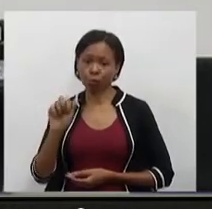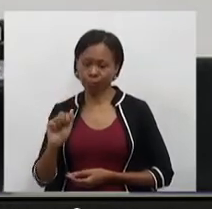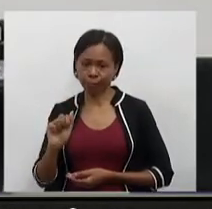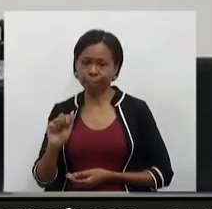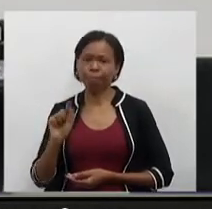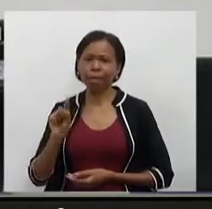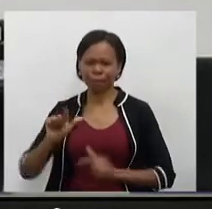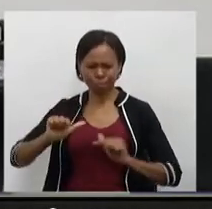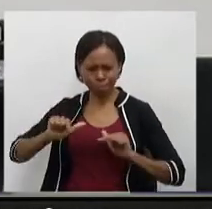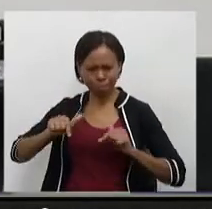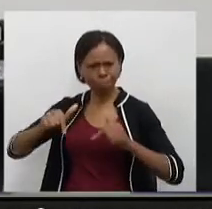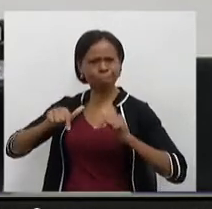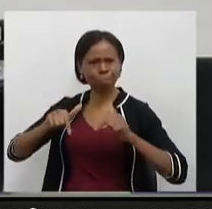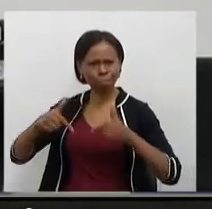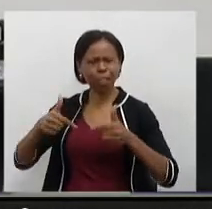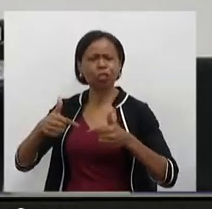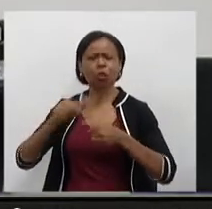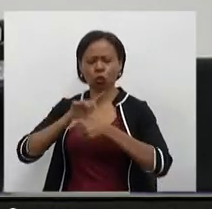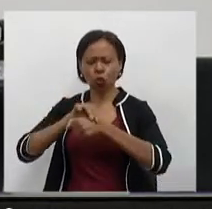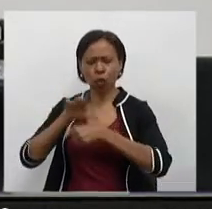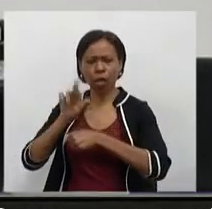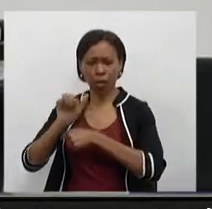e pai do Bernardo,